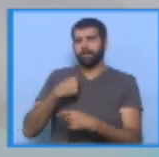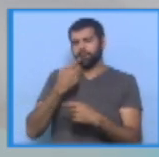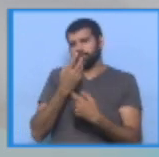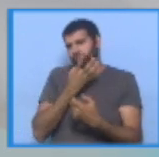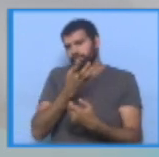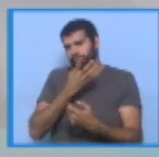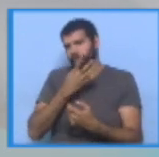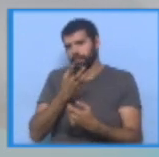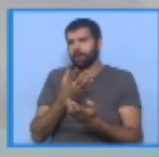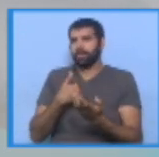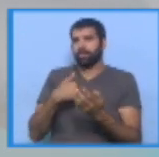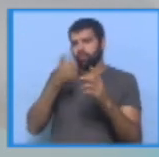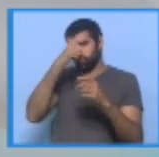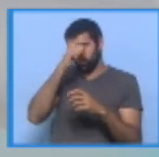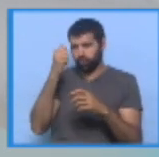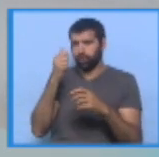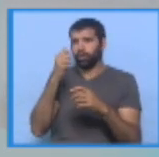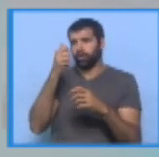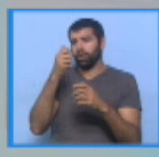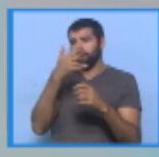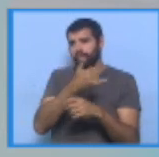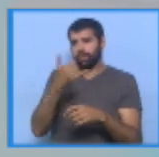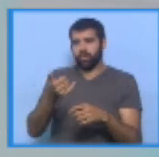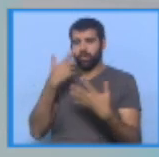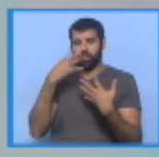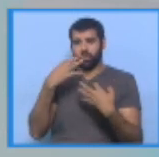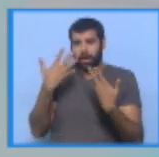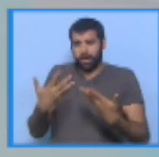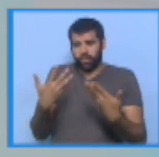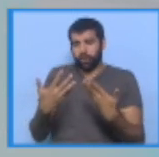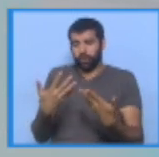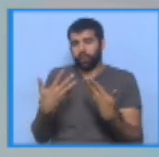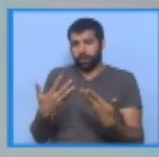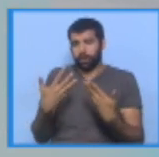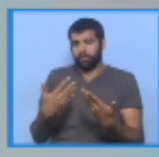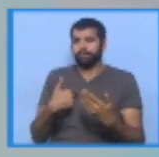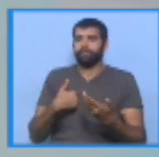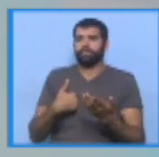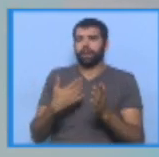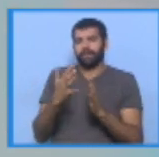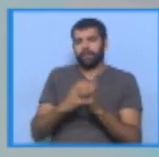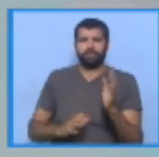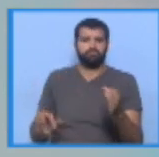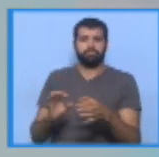liturgia do próximo domingo, que é o 22º domingo do tempo comum.